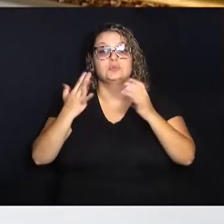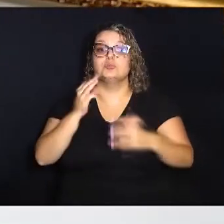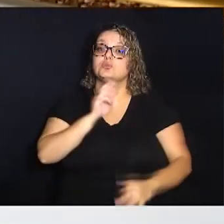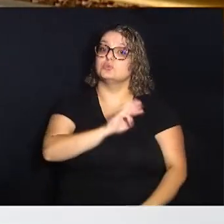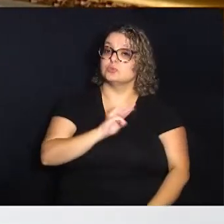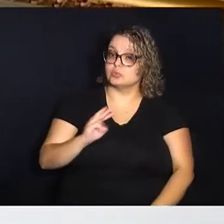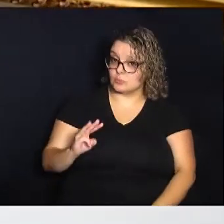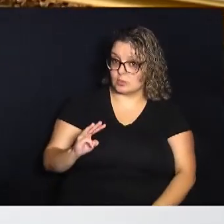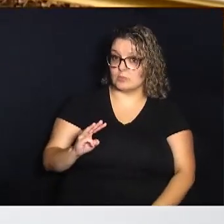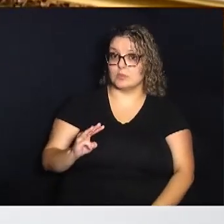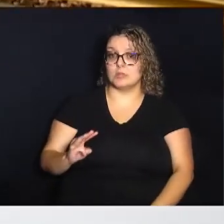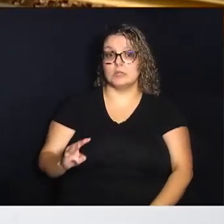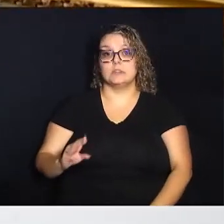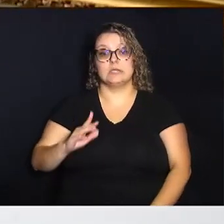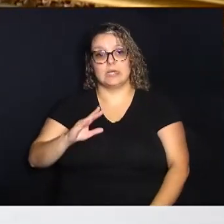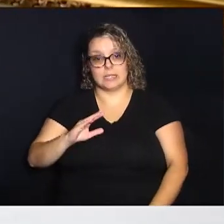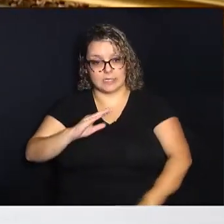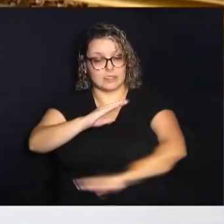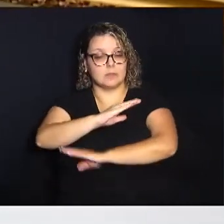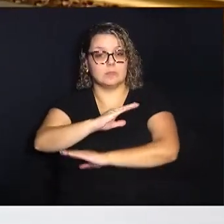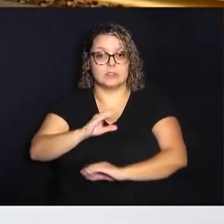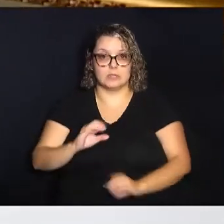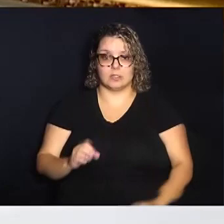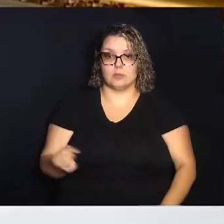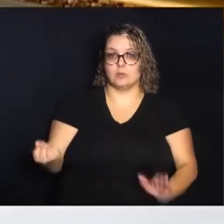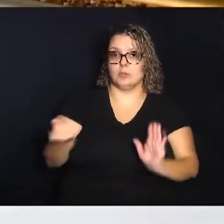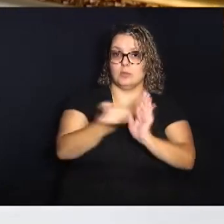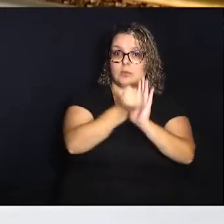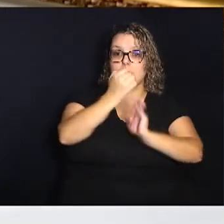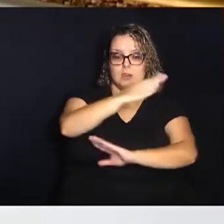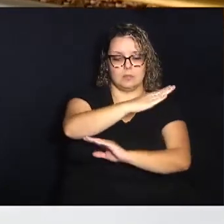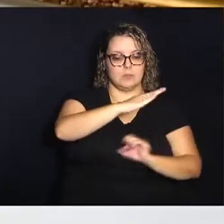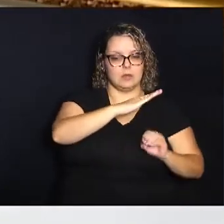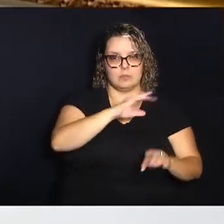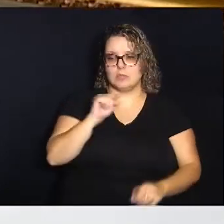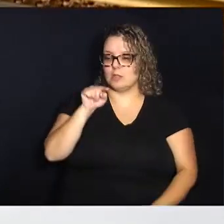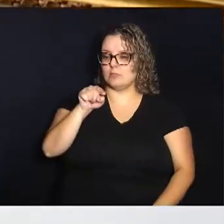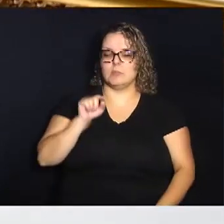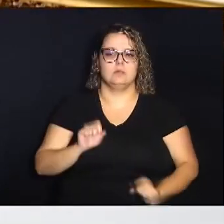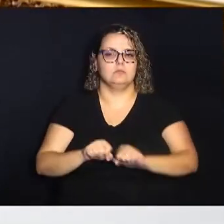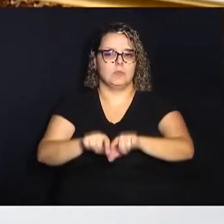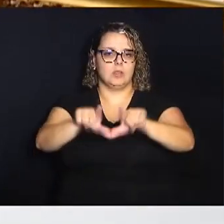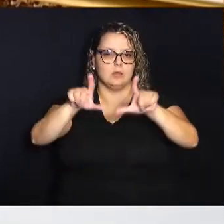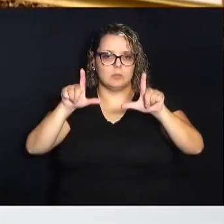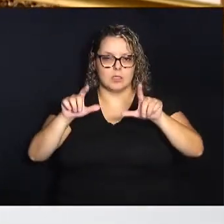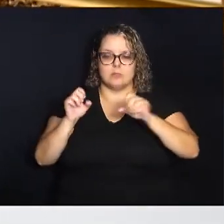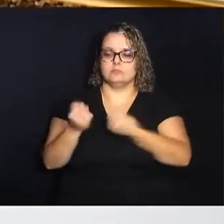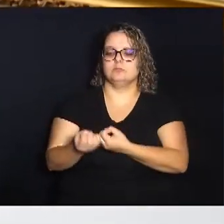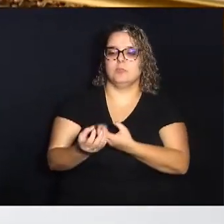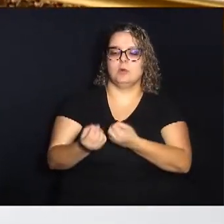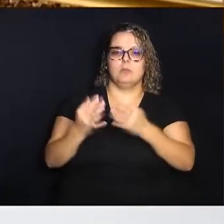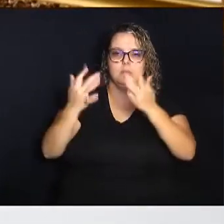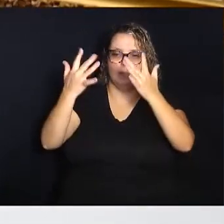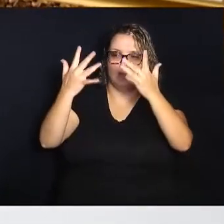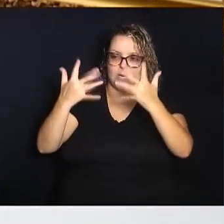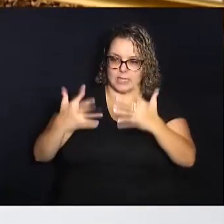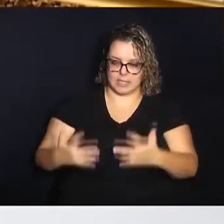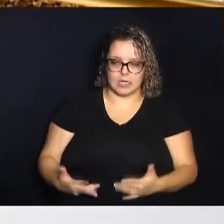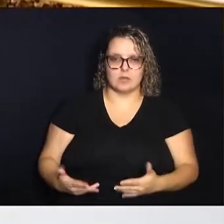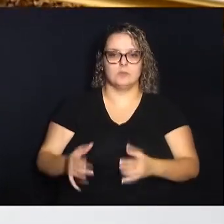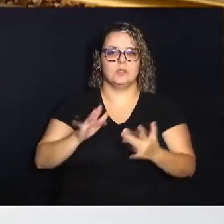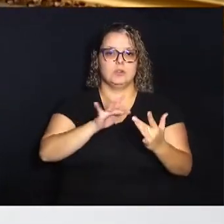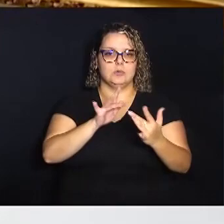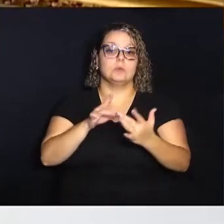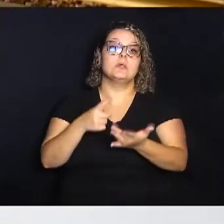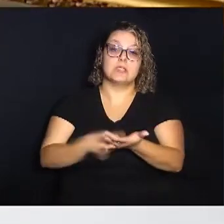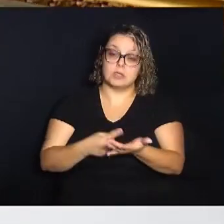no portal da Câmara, tem o logo do programa Câmara Educa, é só clicar ali, também tem algumas informações, tem os contatos e